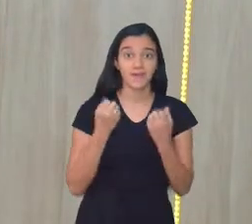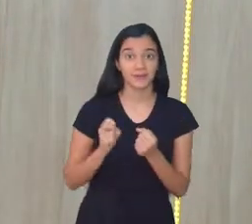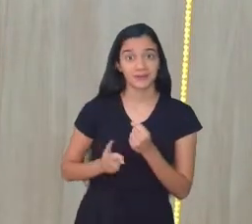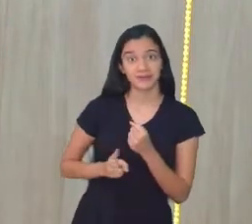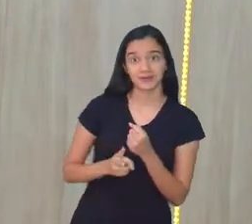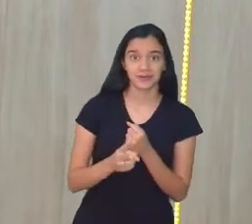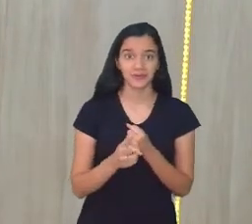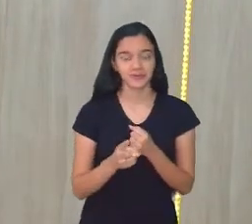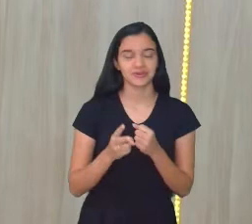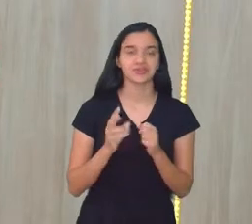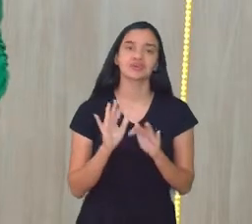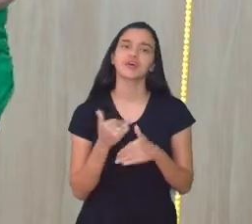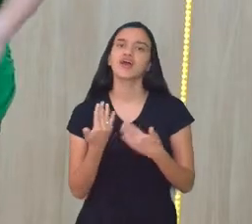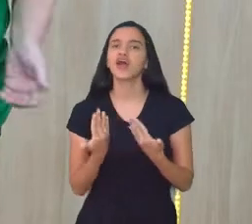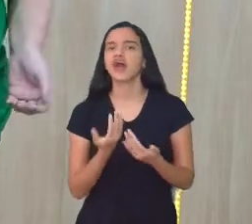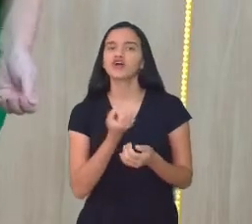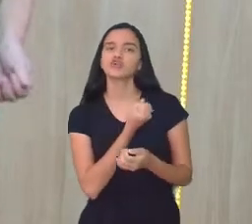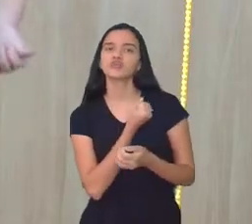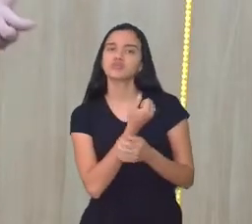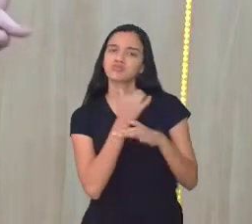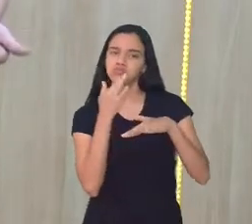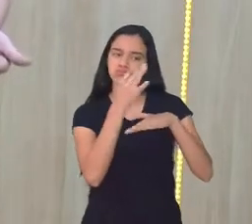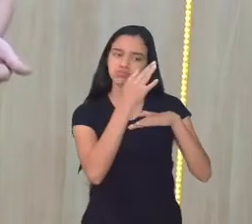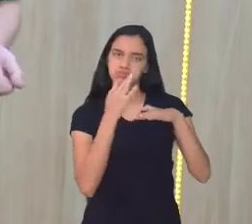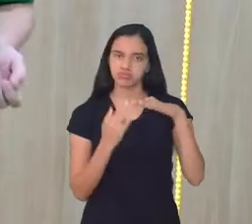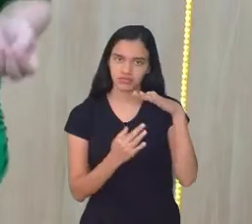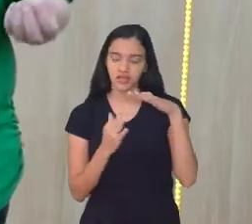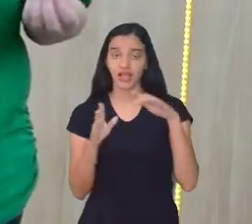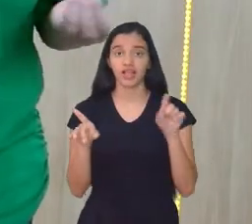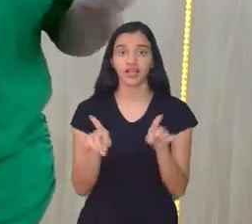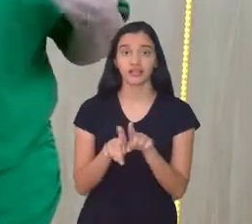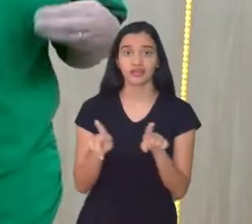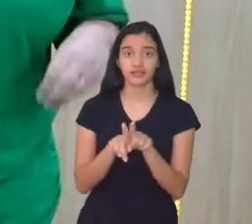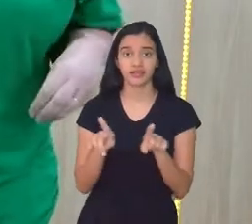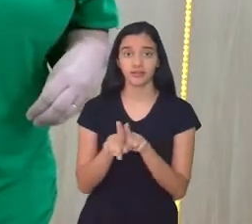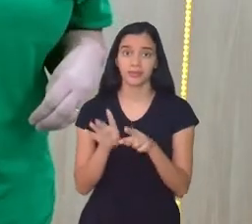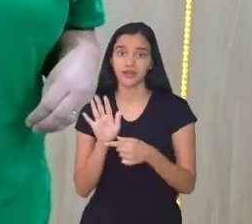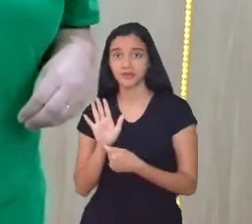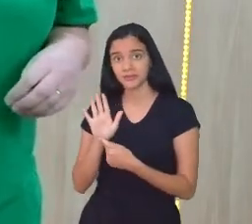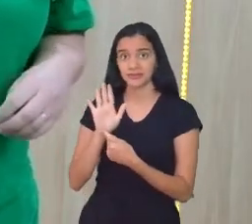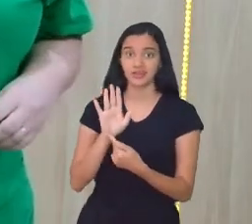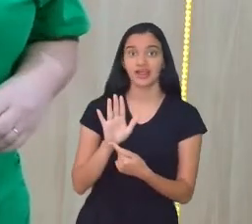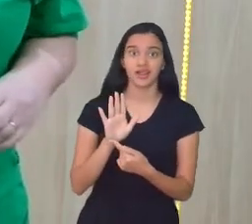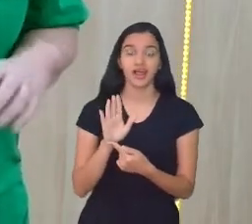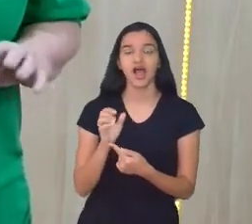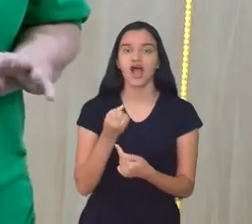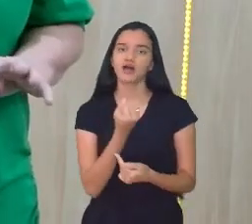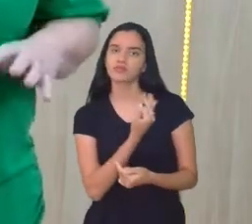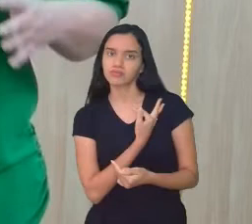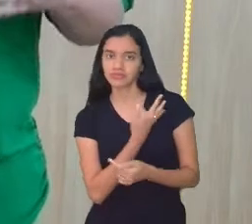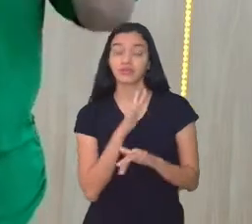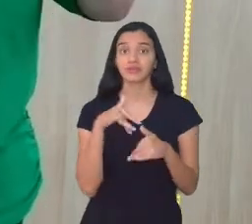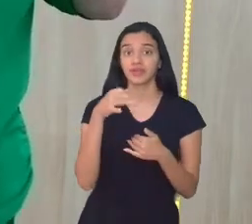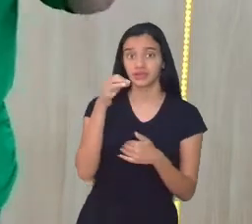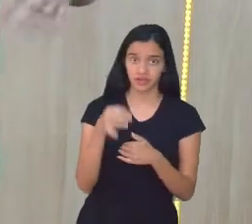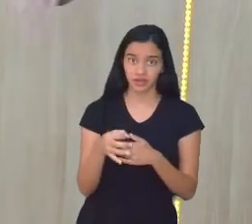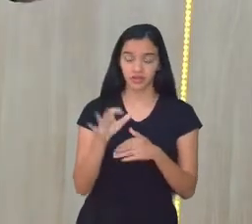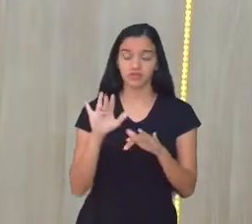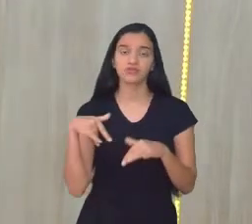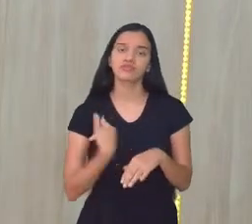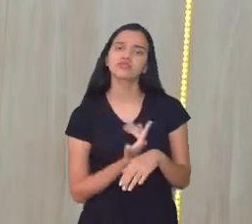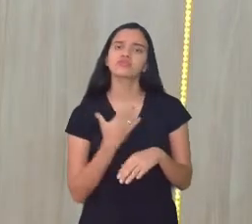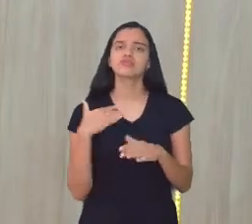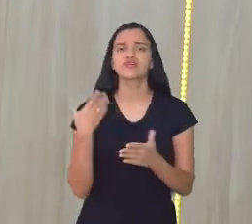dar continuidade aos números fracionários e a sua representação decimal, tá? A gente já